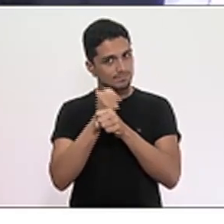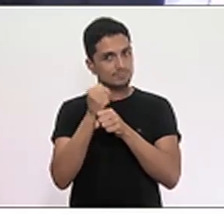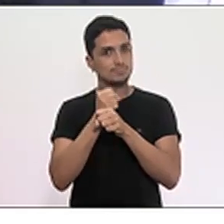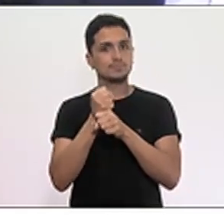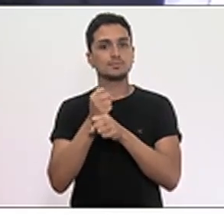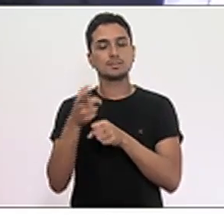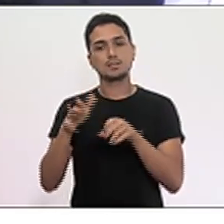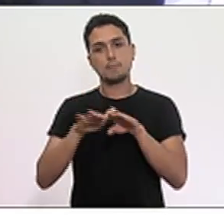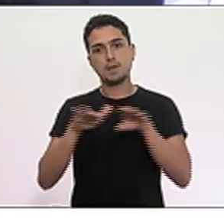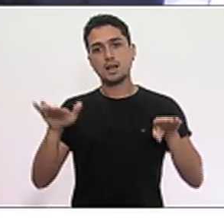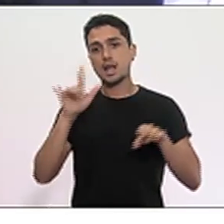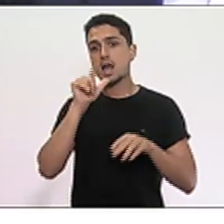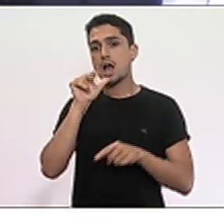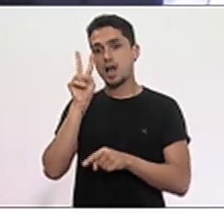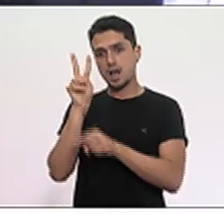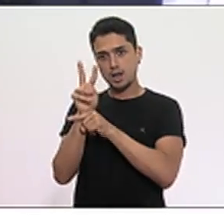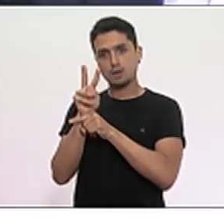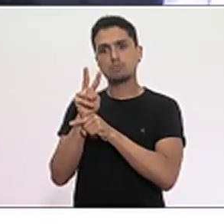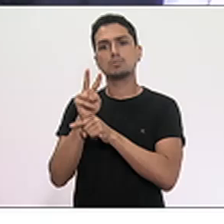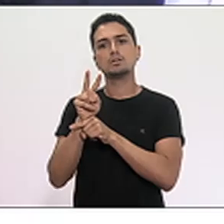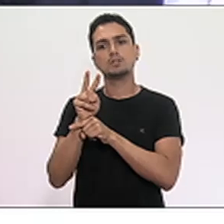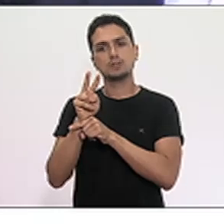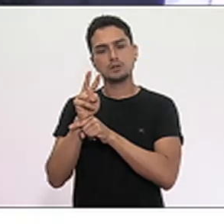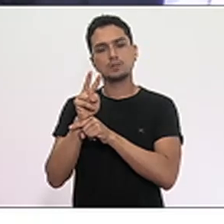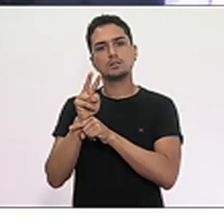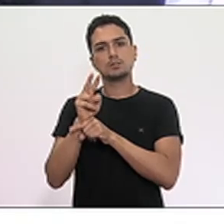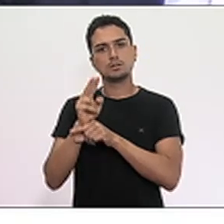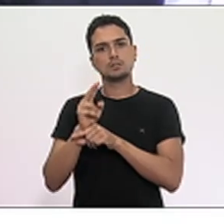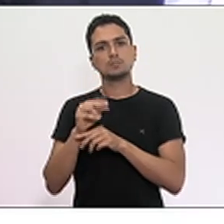à bancada das águas, e que ela seja